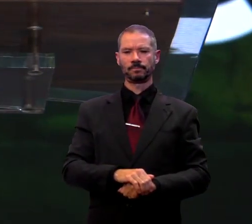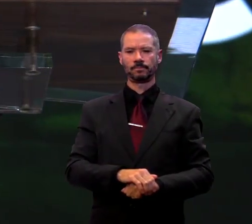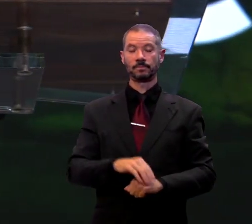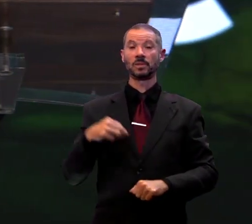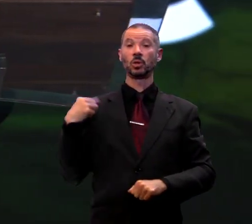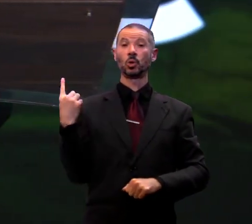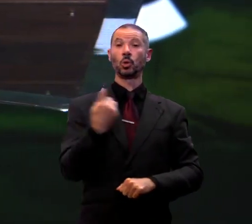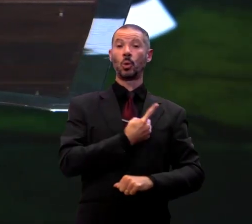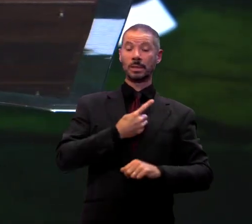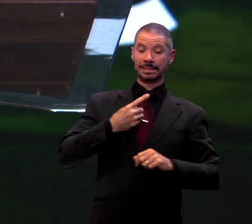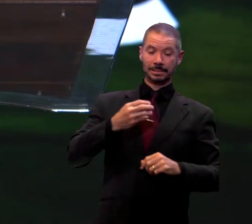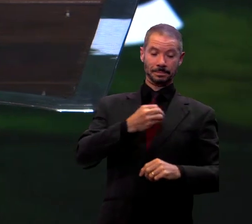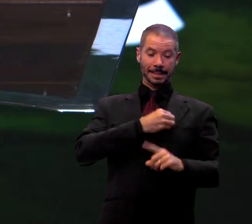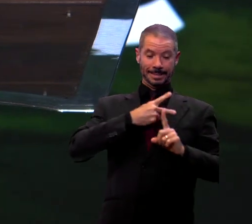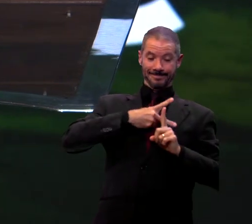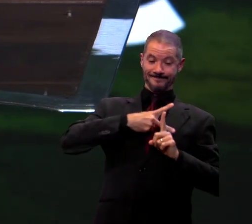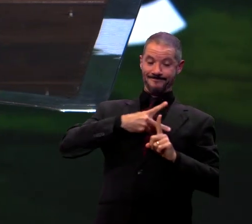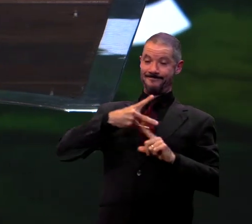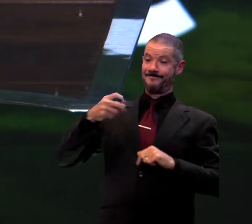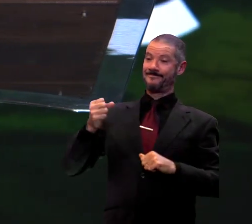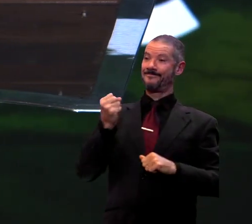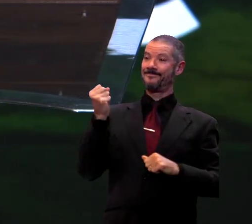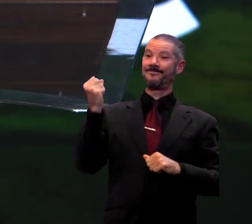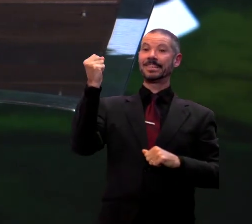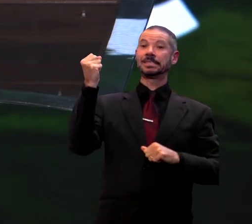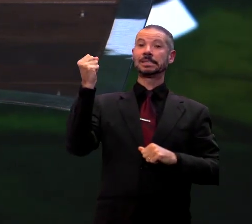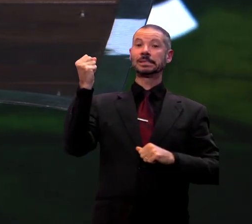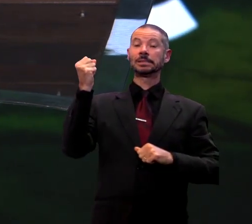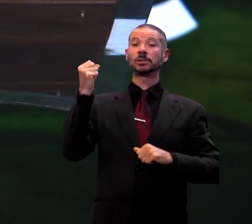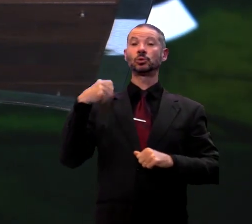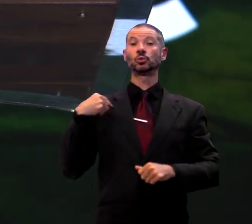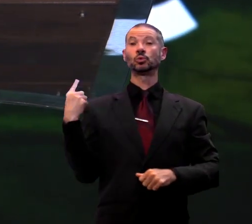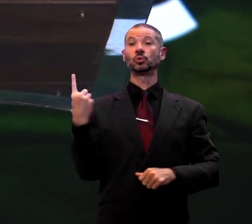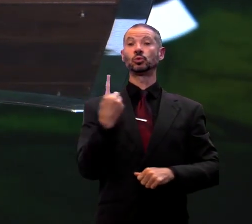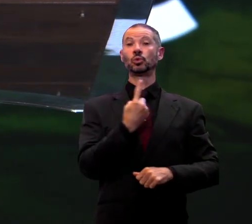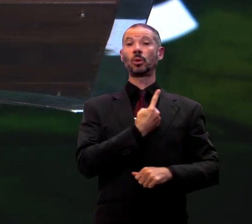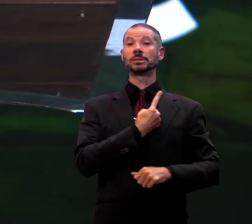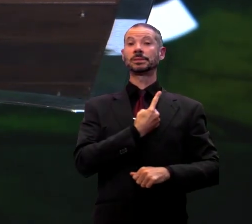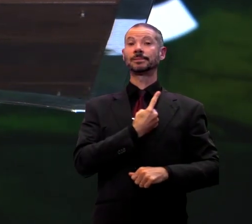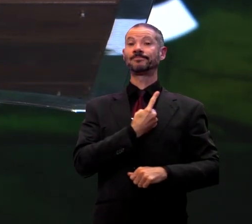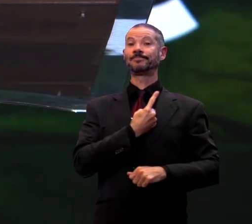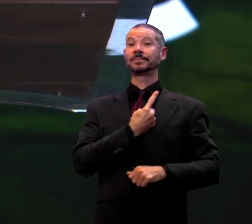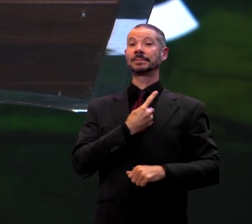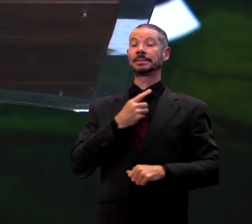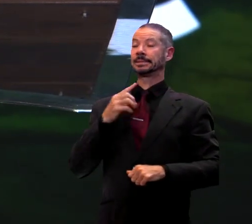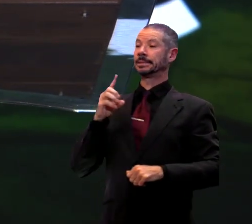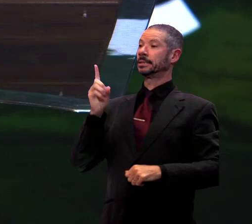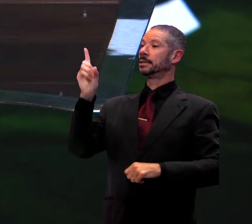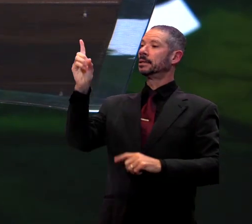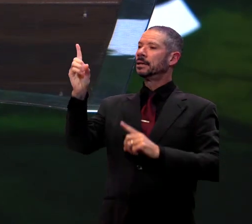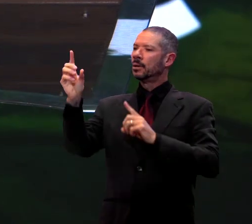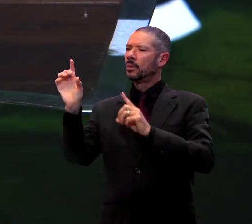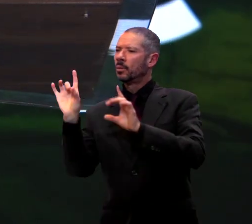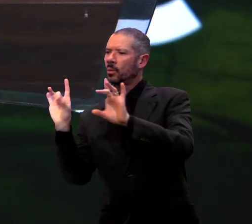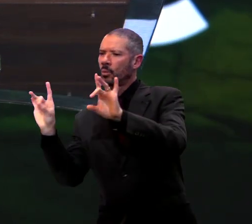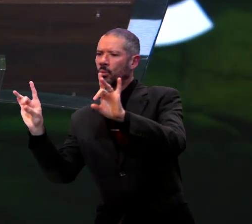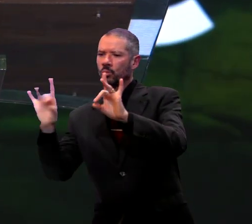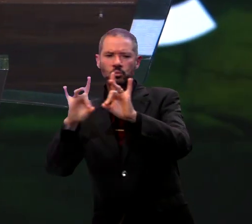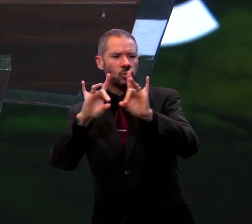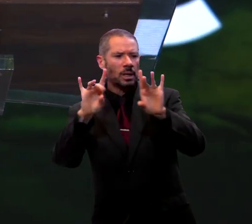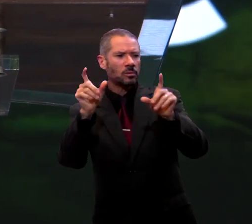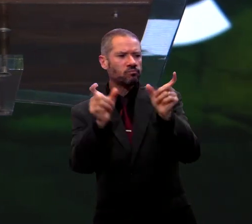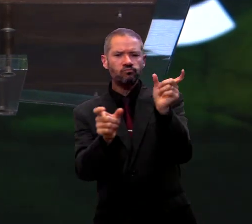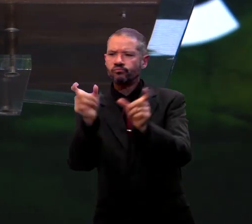Nós vencemos o pecado da omissão quando nós amamos o próximo